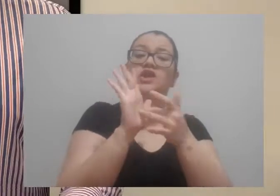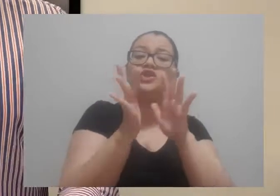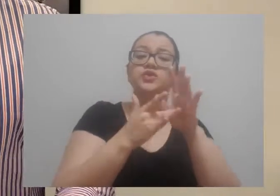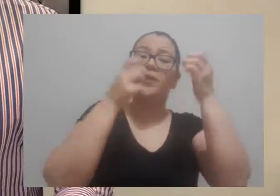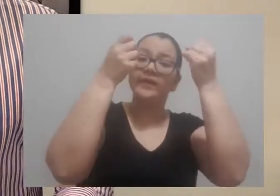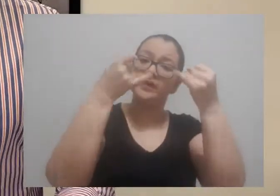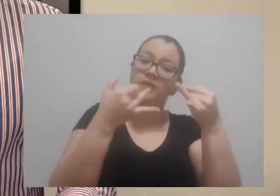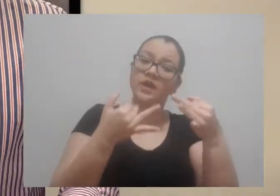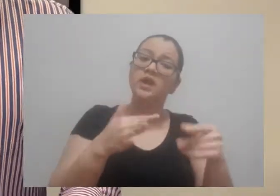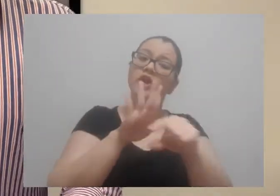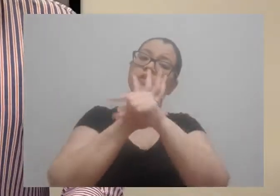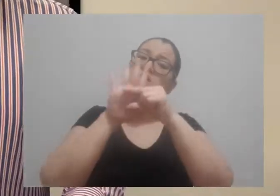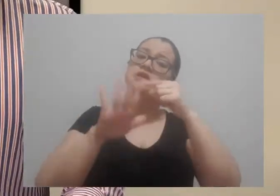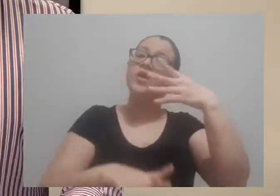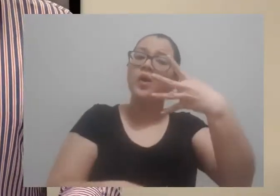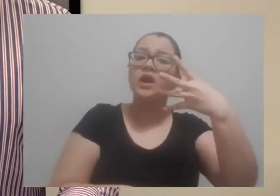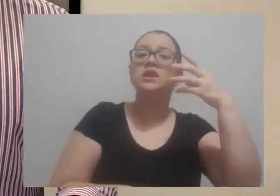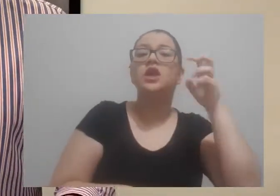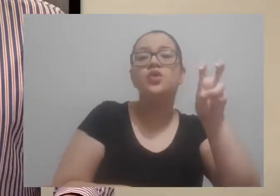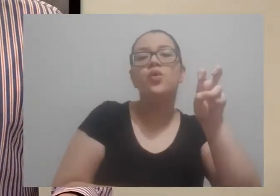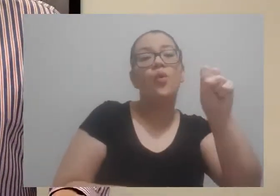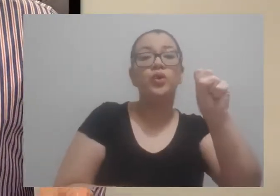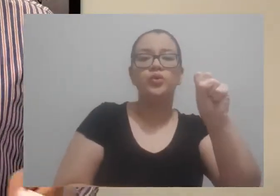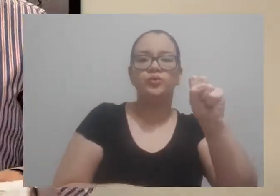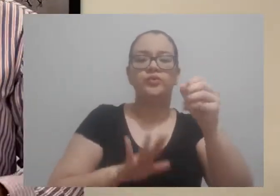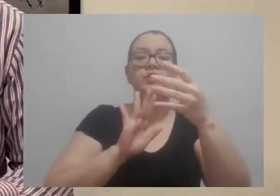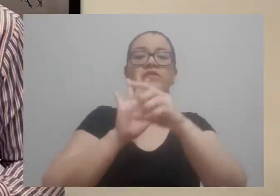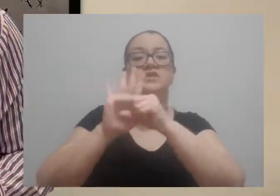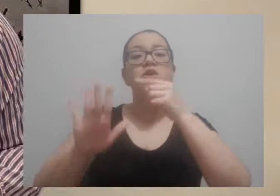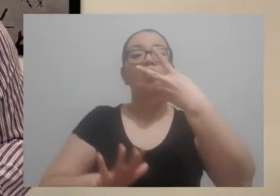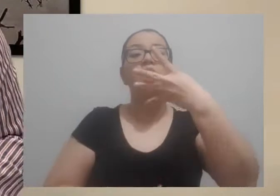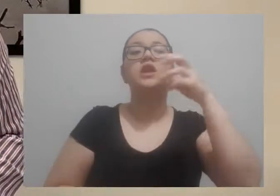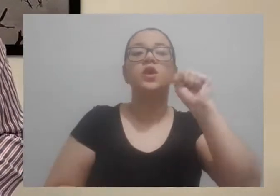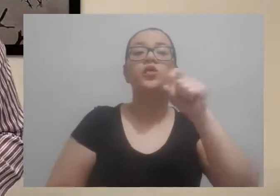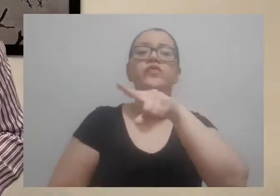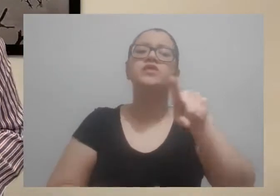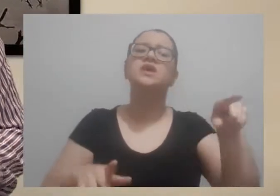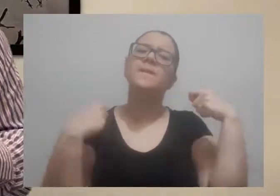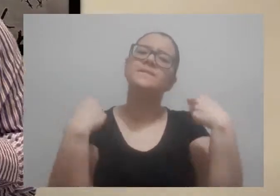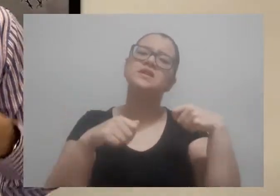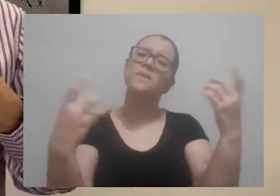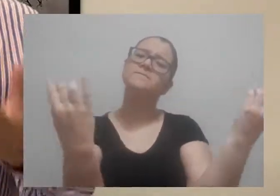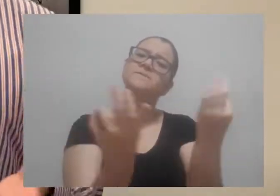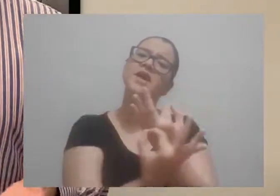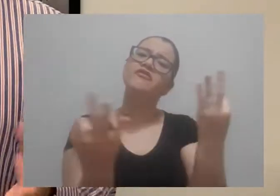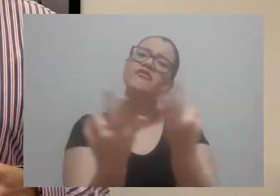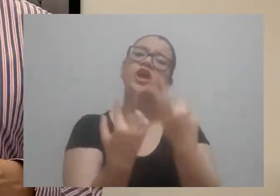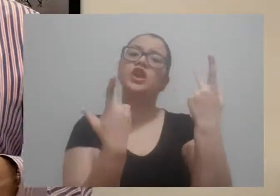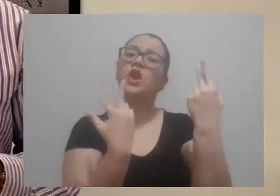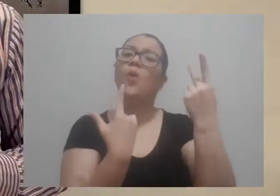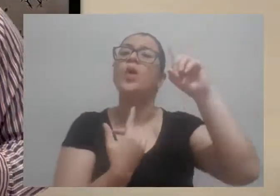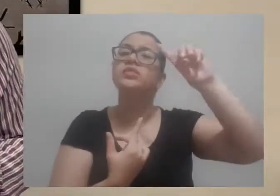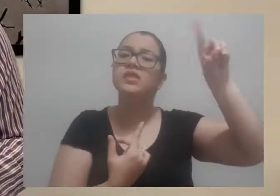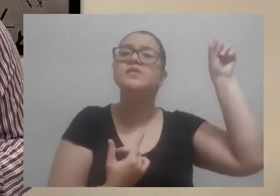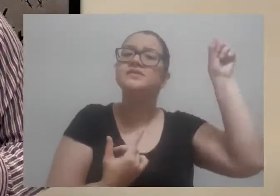sejam perfeitos, como é perfeito o Pai de vocês que está no céu. Essa perfeição aqui refere-se, eu entendo,